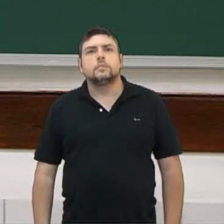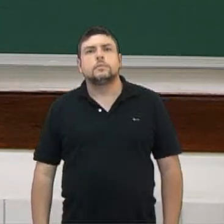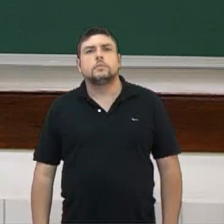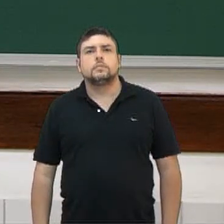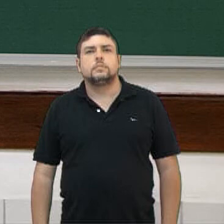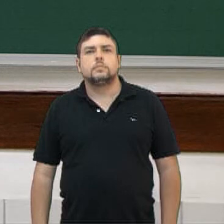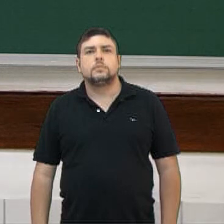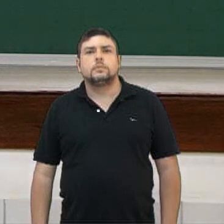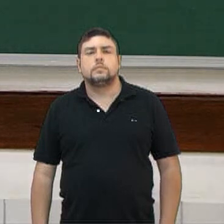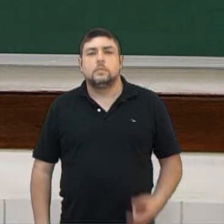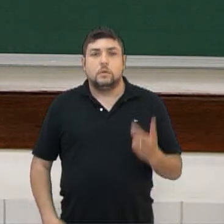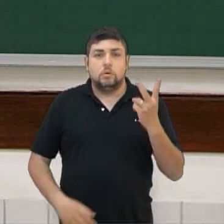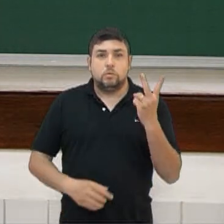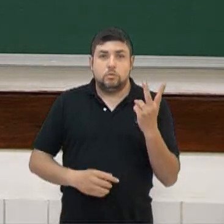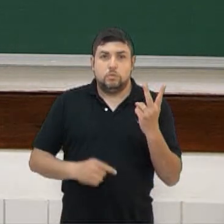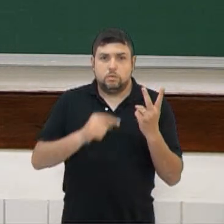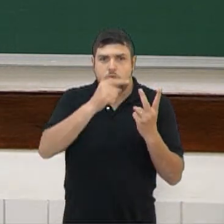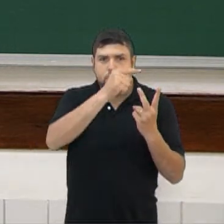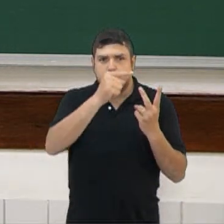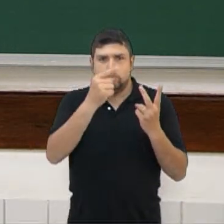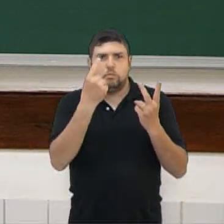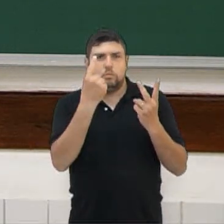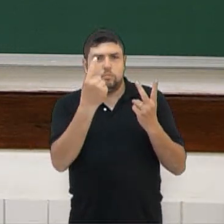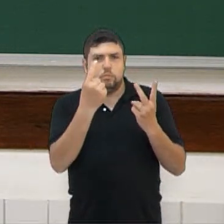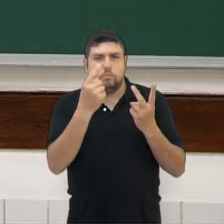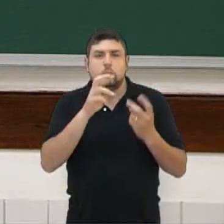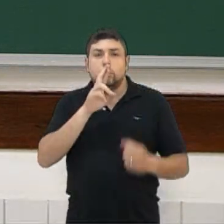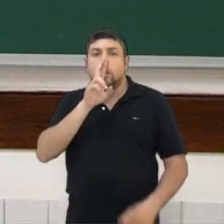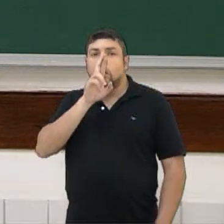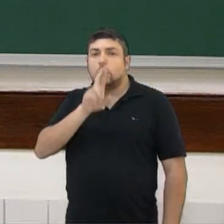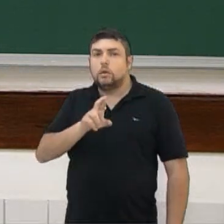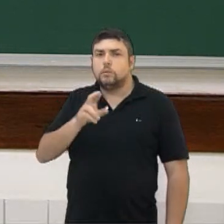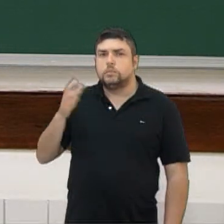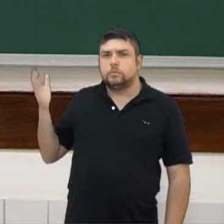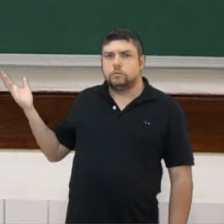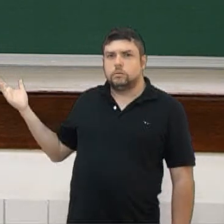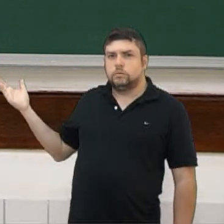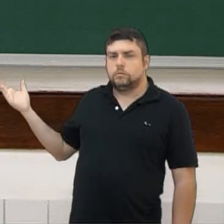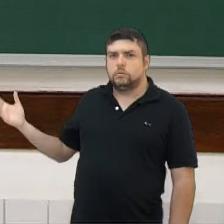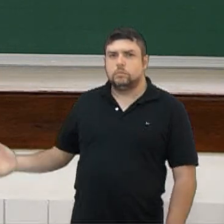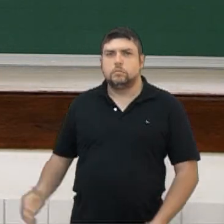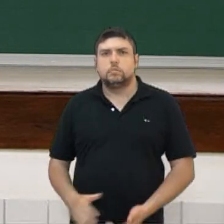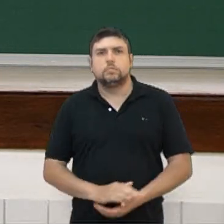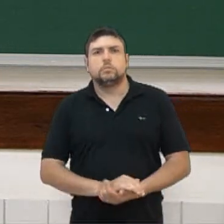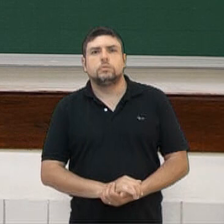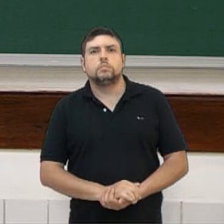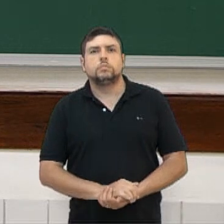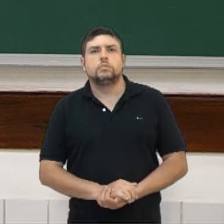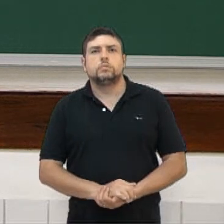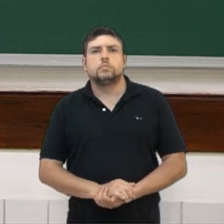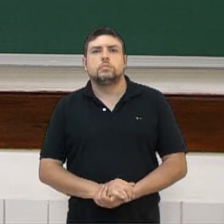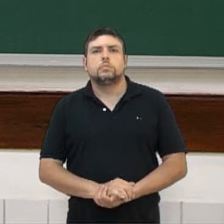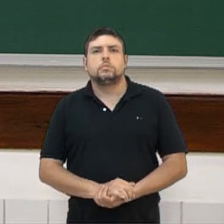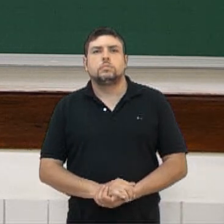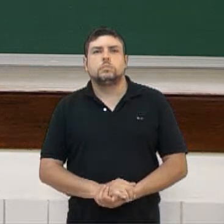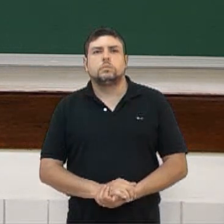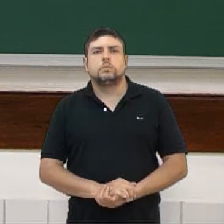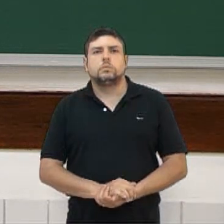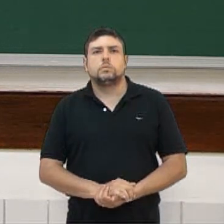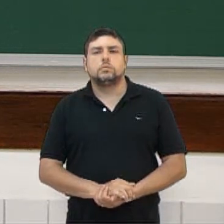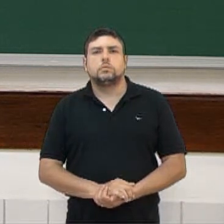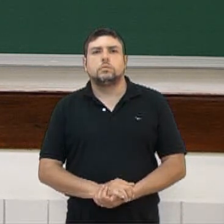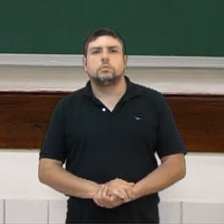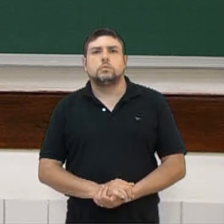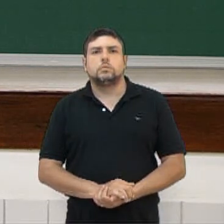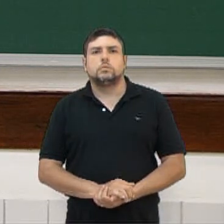n. Então, 2 elevado a menos 1, 2 elevado a menos 1 é a mesma coisa que 1